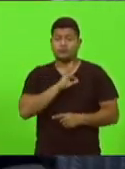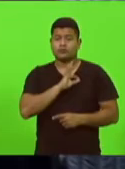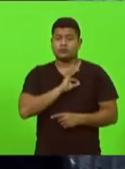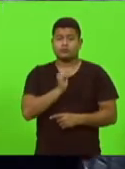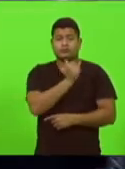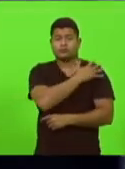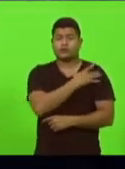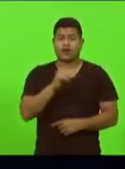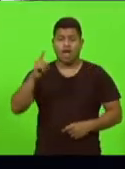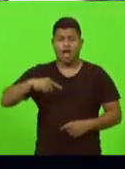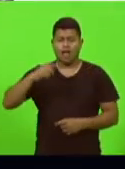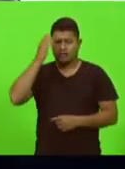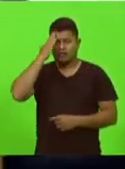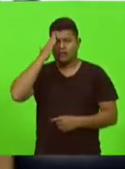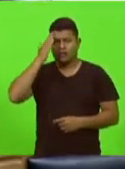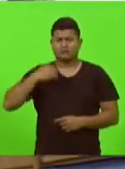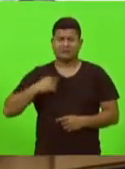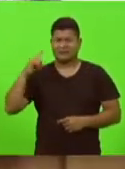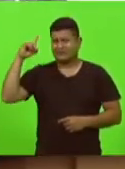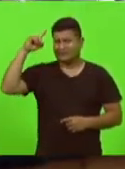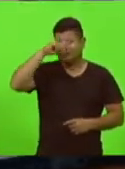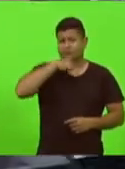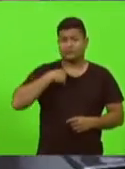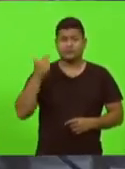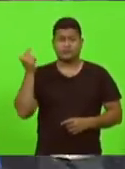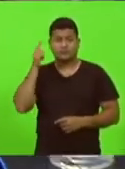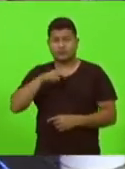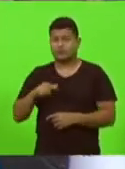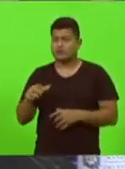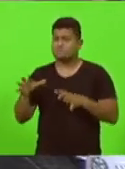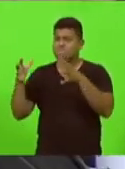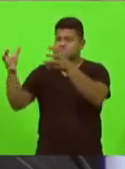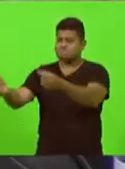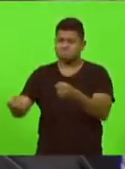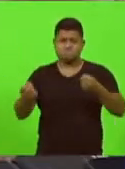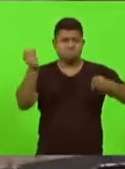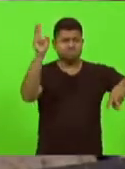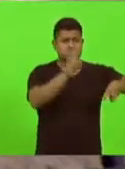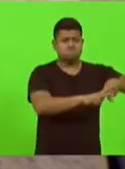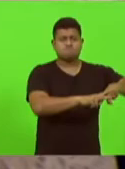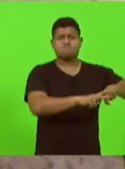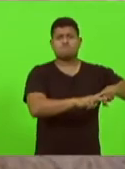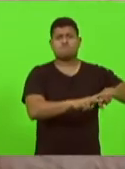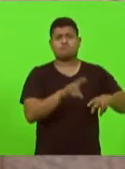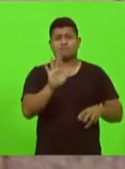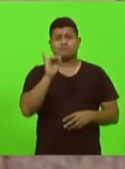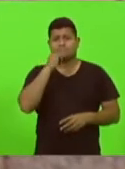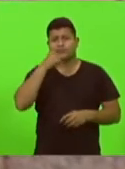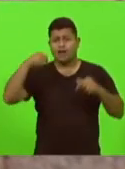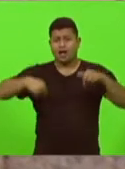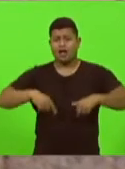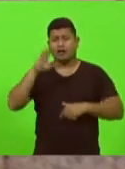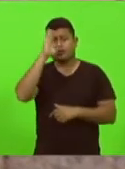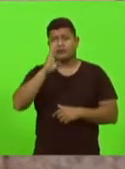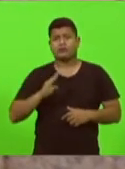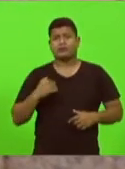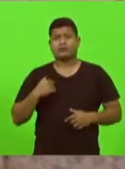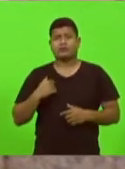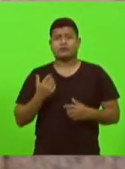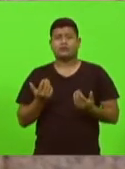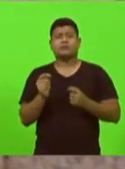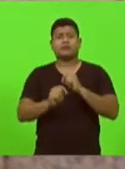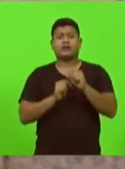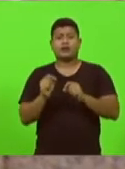quão difícil é colocar esses sujeitos atrás das grades. Mas, infelizmente, no Brasil, se distorcem as